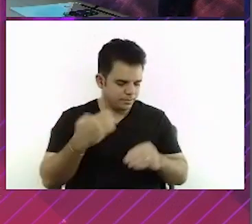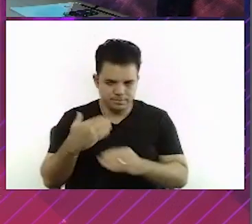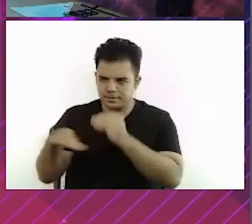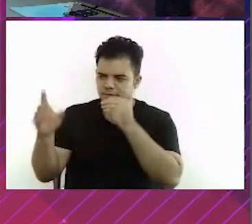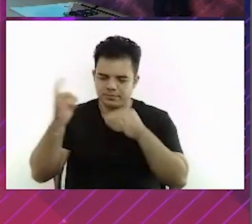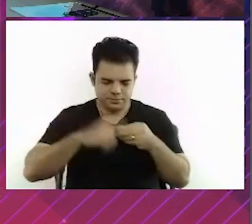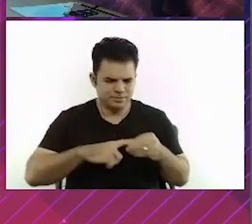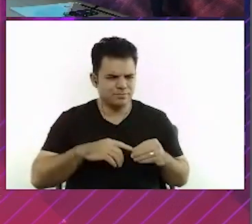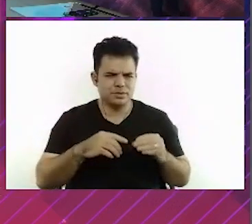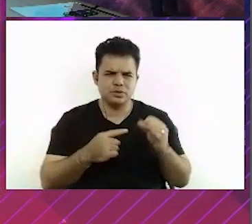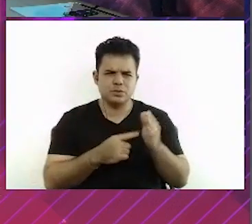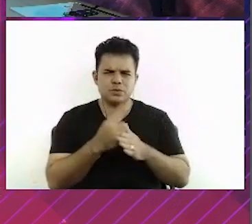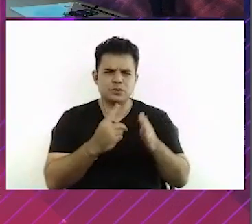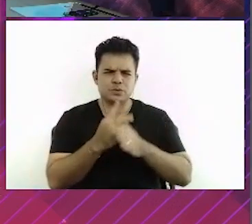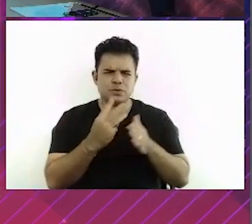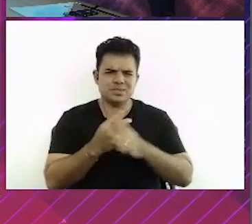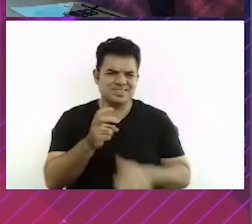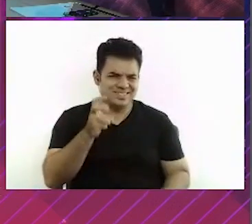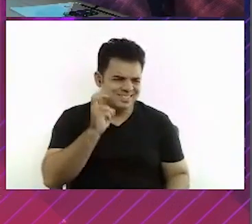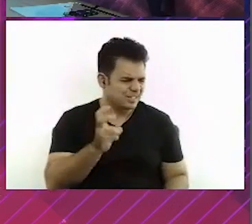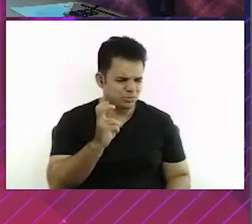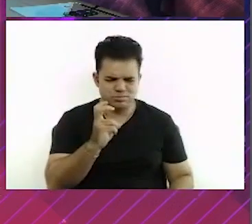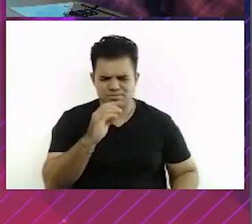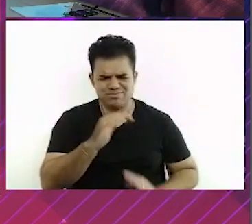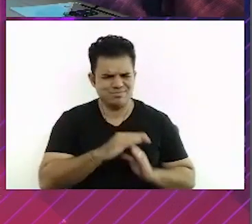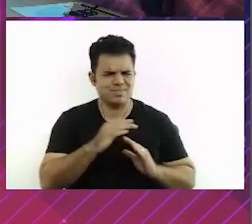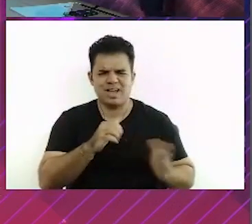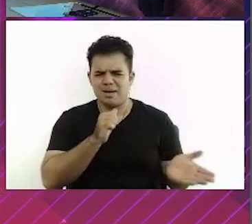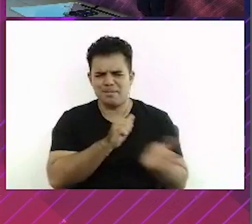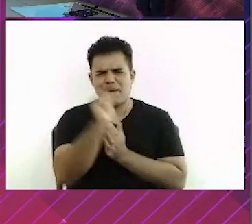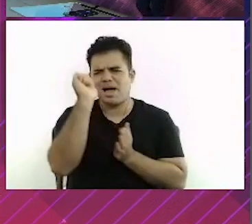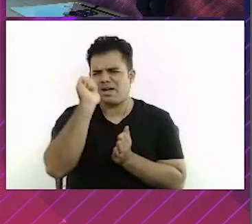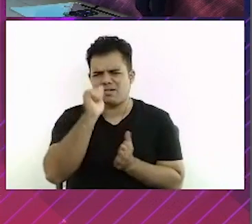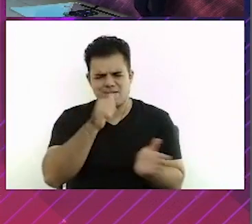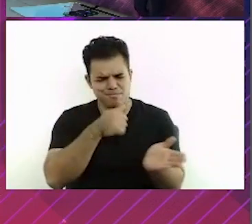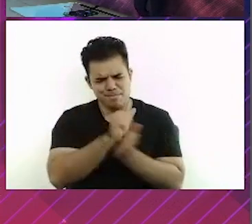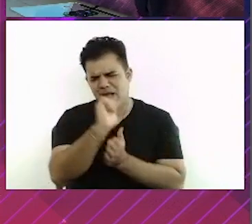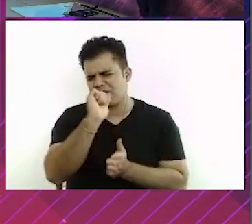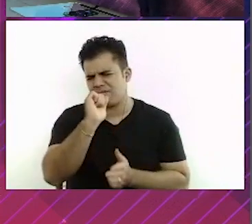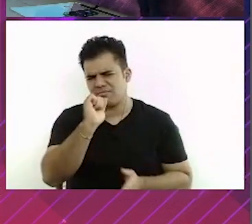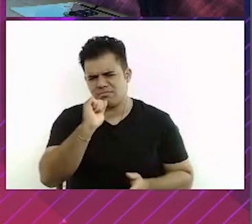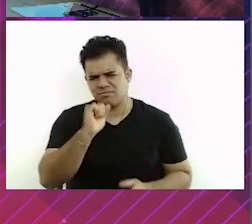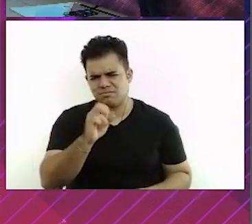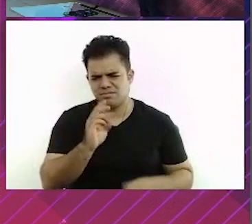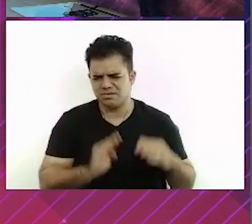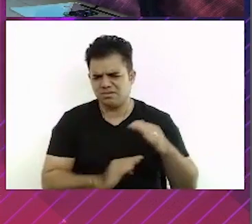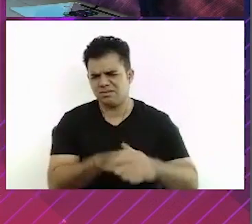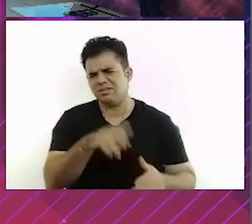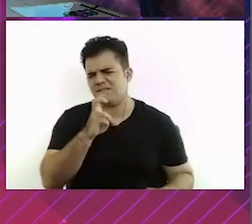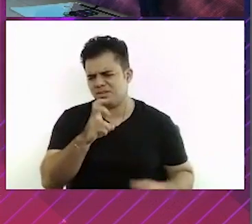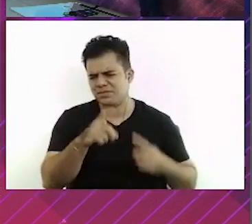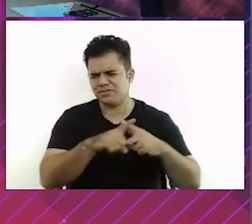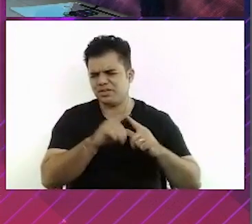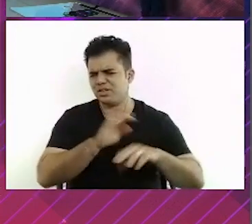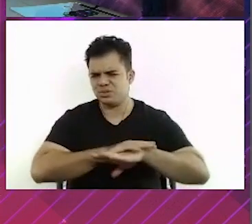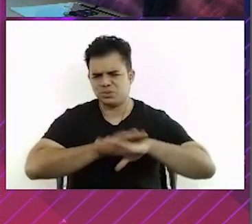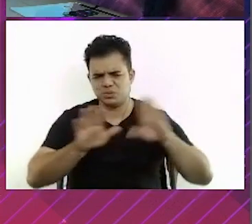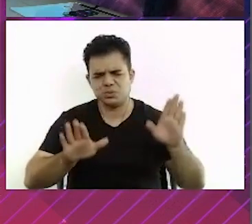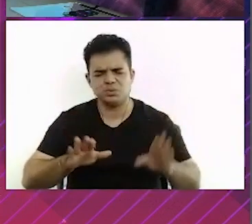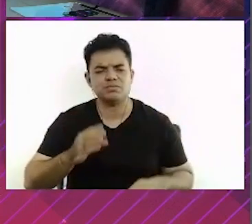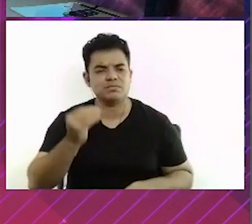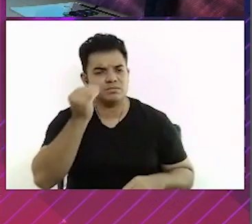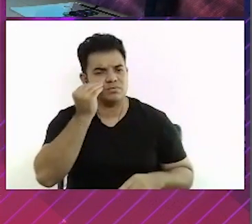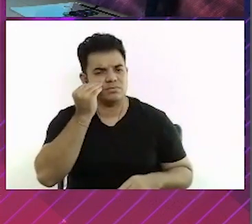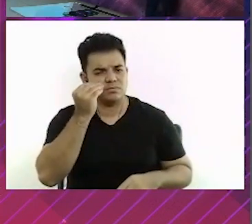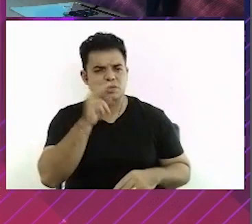5, tentou 5 vezes, não conseguiu, descarta. É uma pena, mas aí usa DeleteExchange e Kill para lidar com aquela situação.